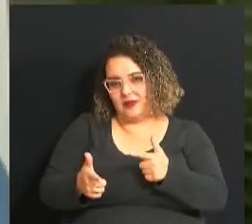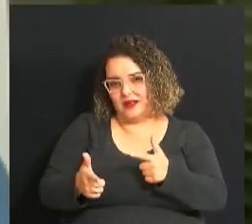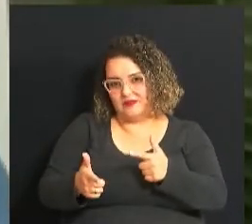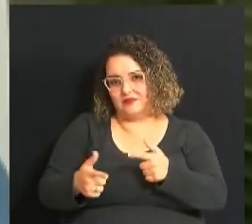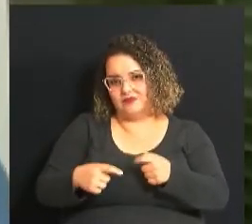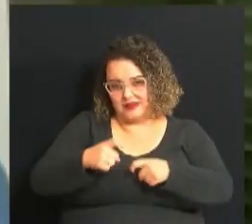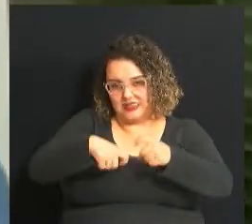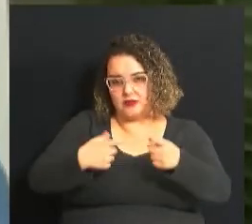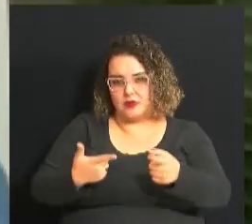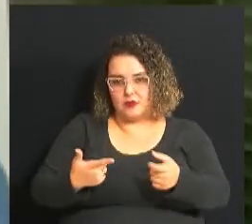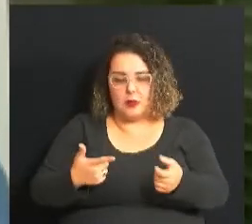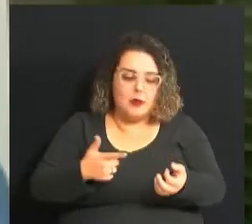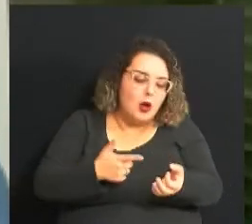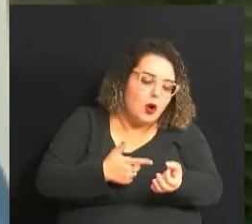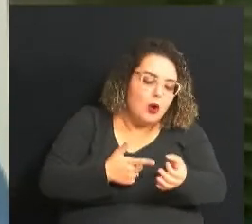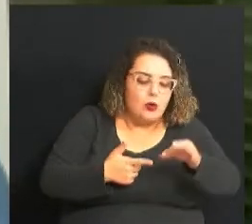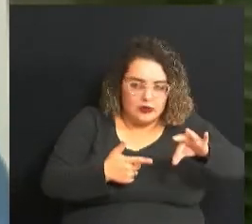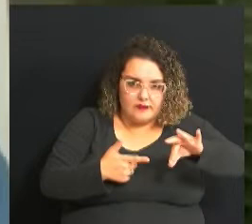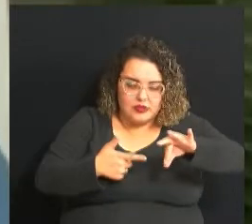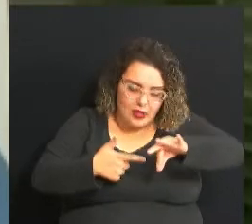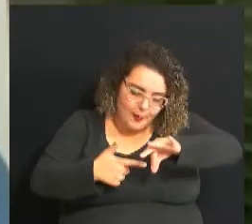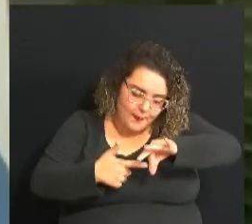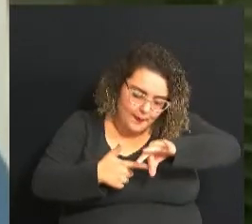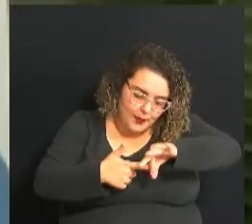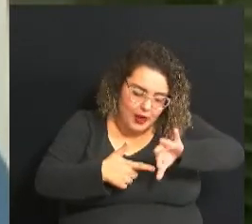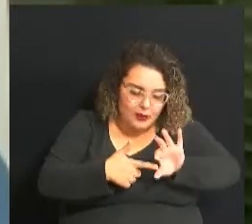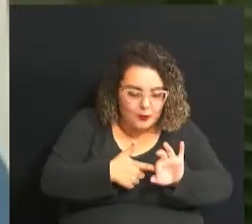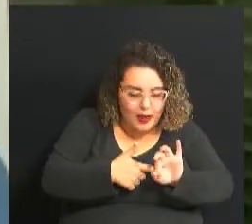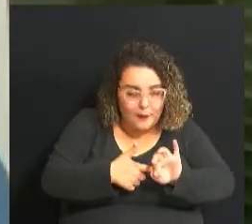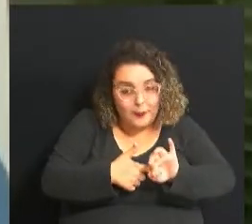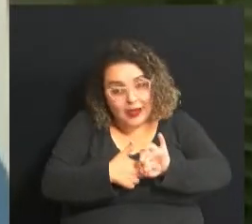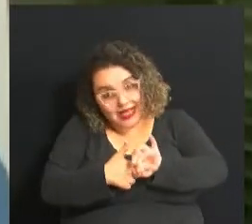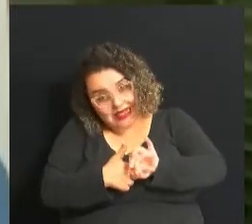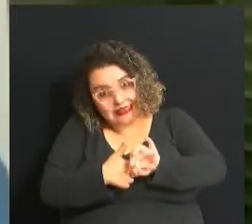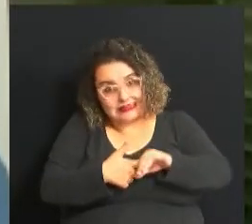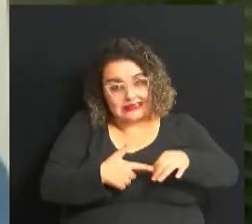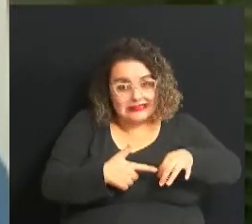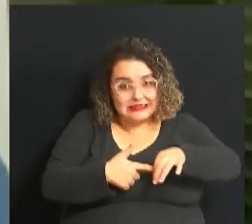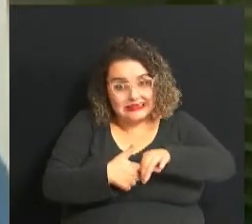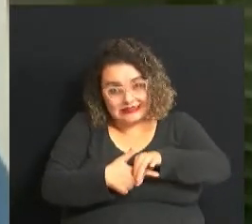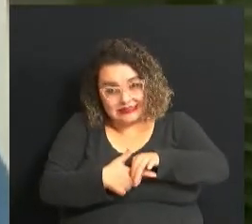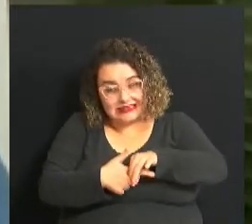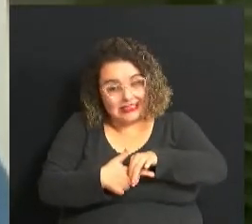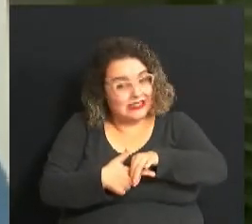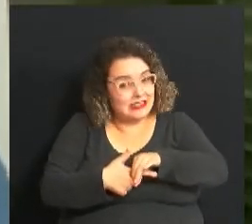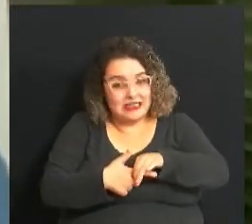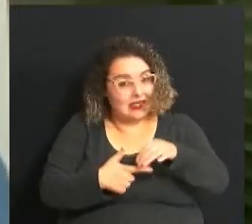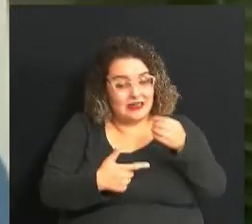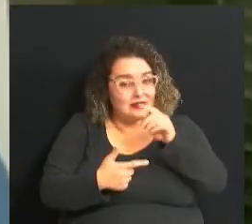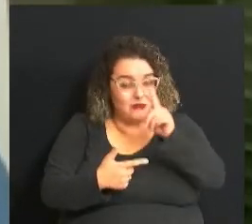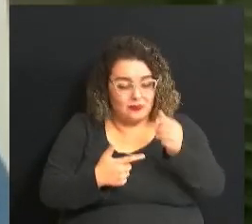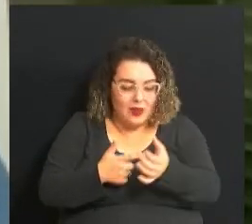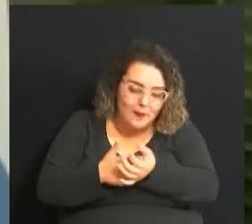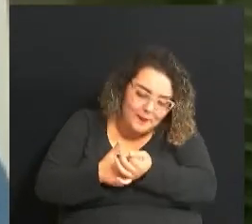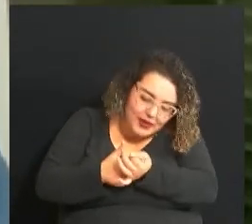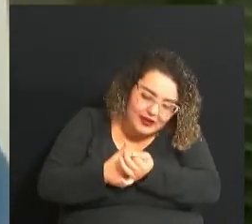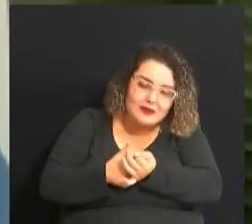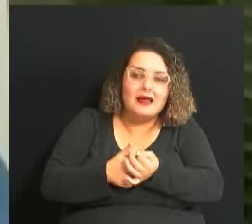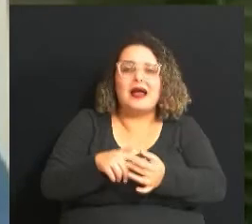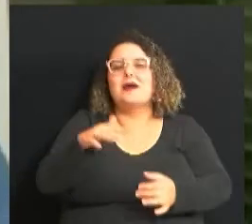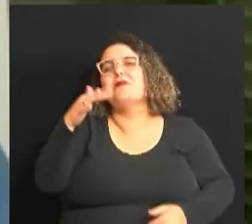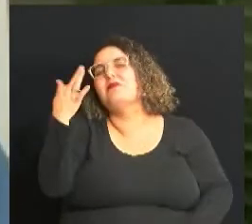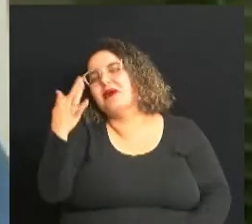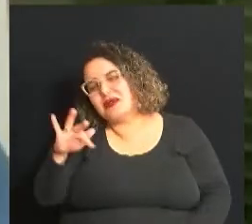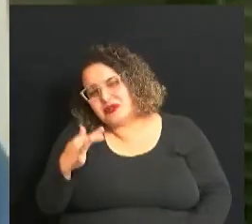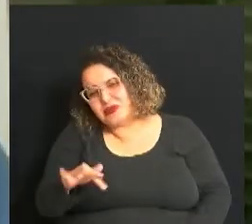a pele vai ser jogada para trás. E se ela é jogada para trás e ela não passa pela cabeça, isso machuca,